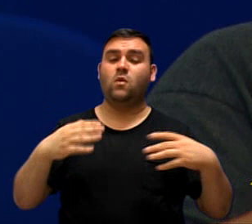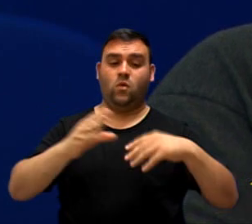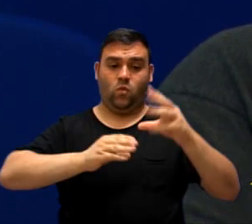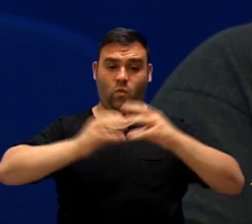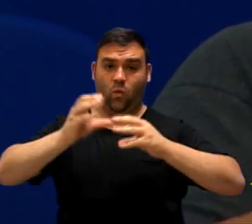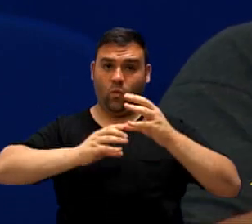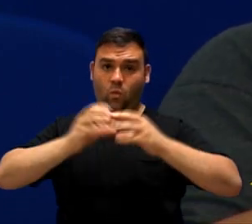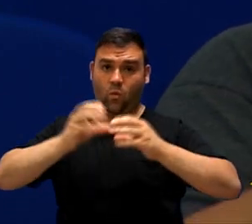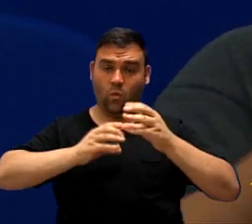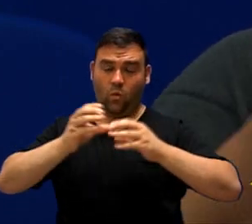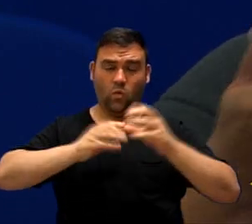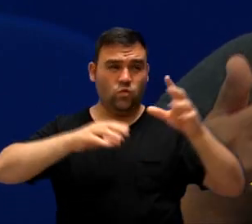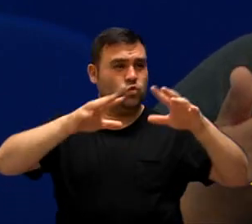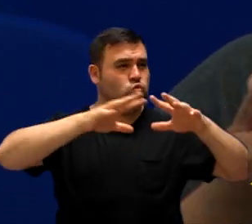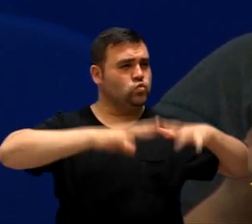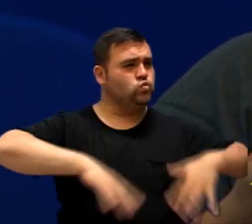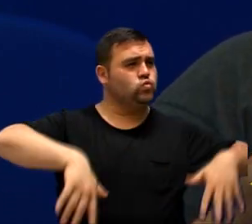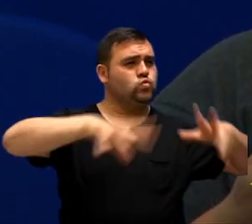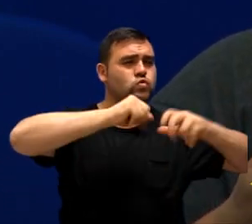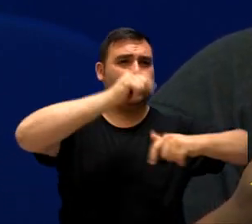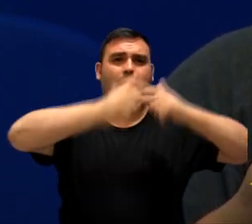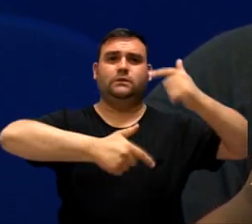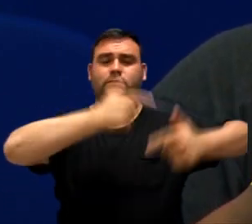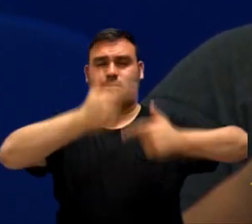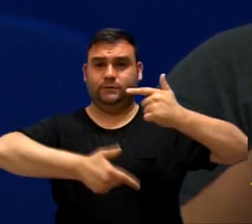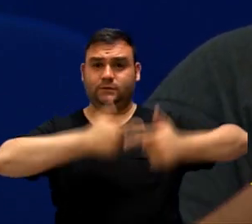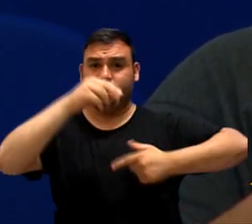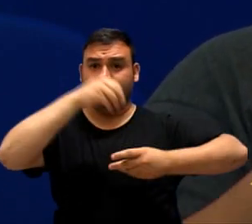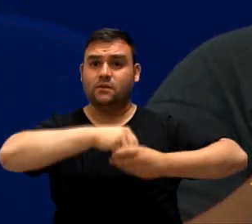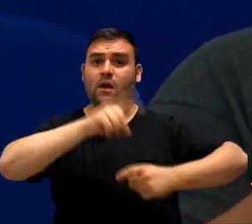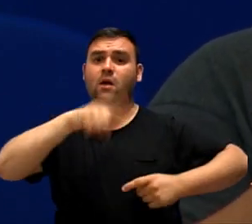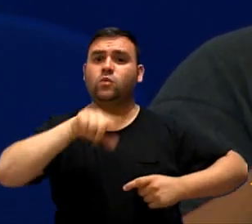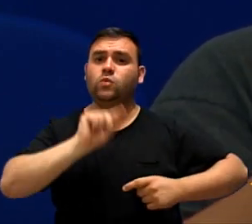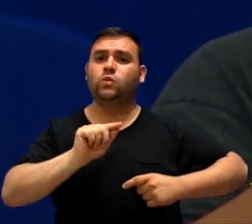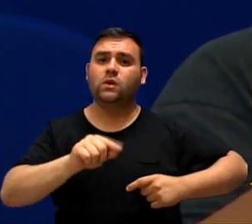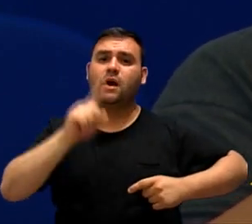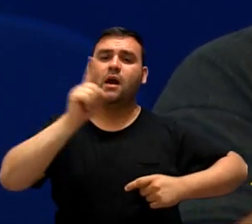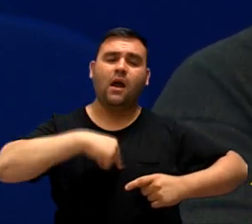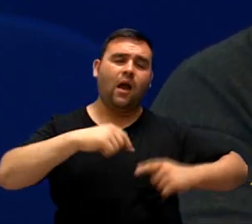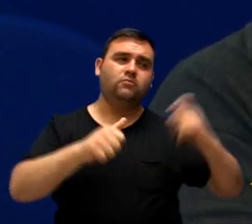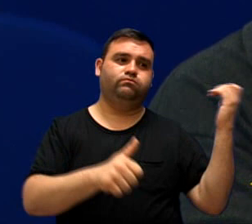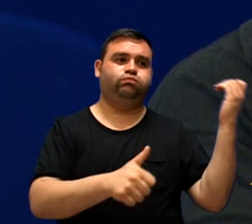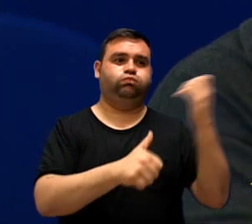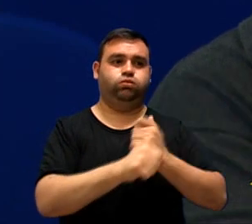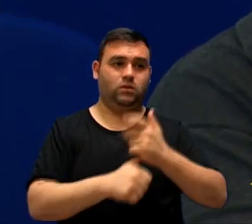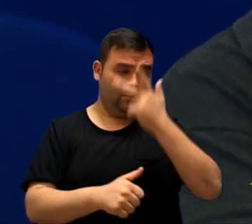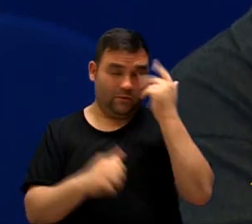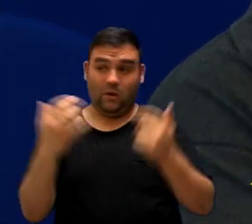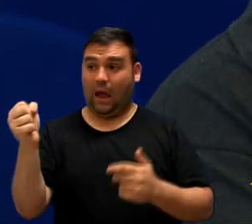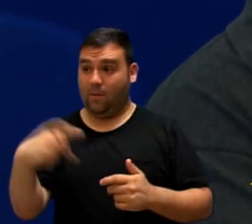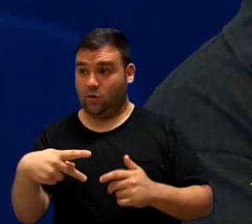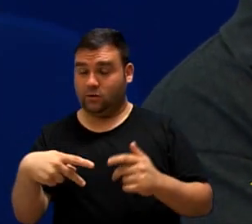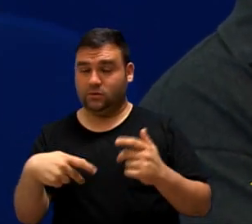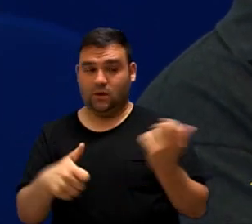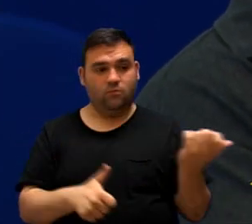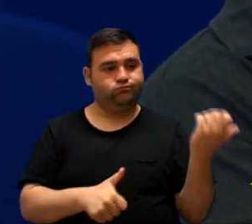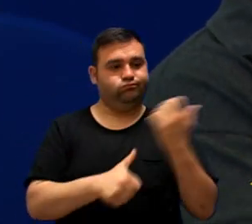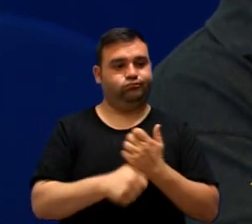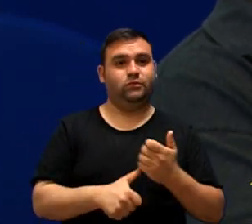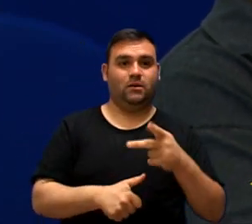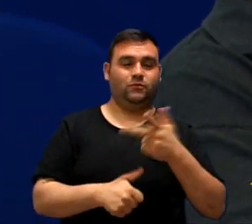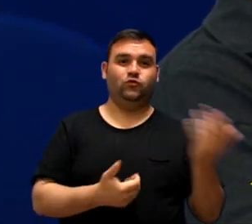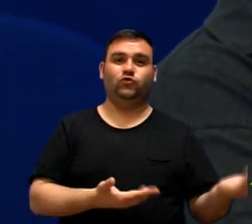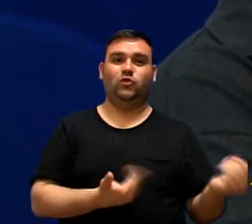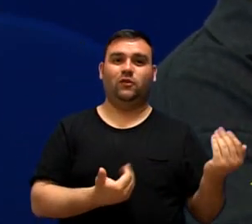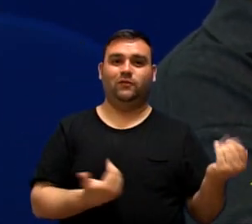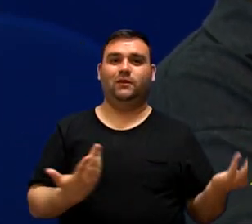concurso público para todos os setores nada mais é do que a reposição de quem está se aposentando.